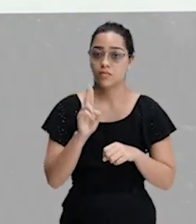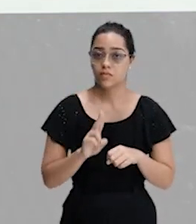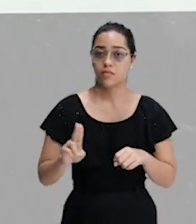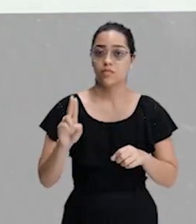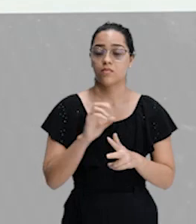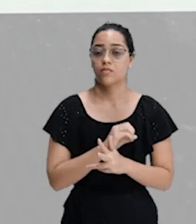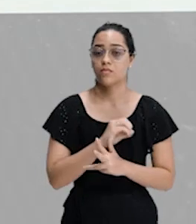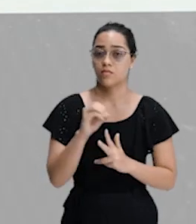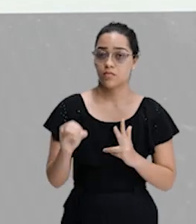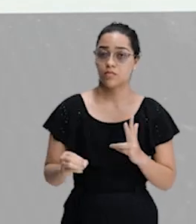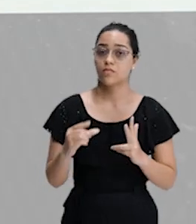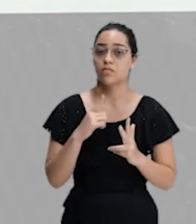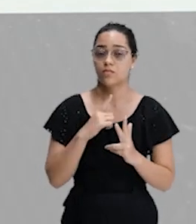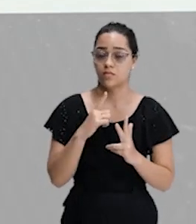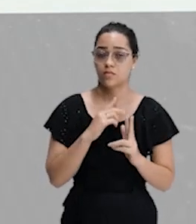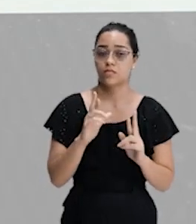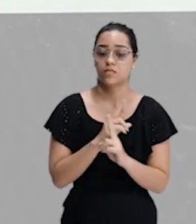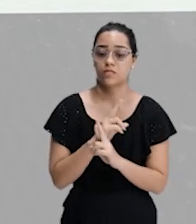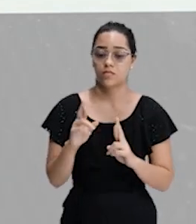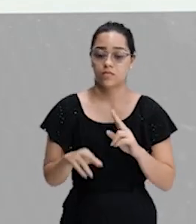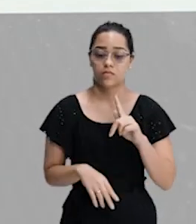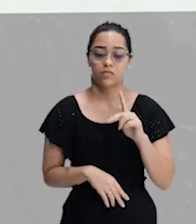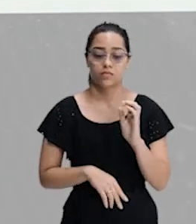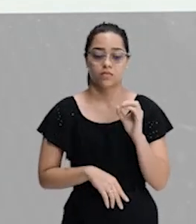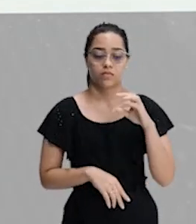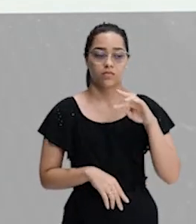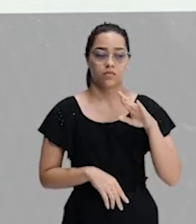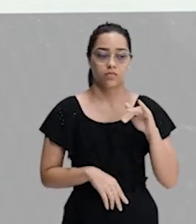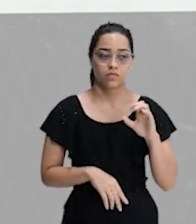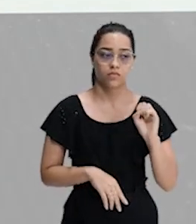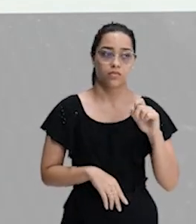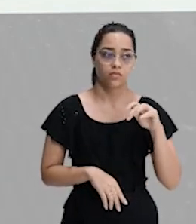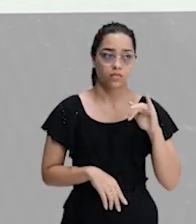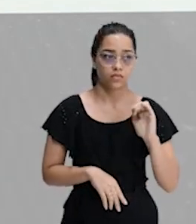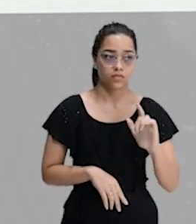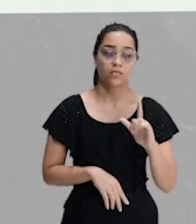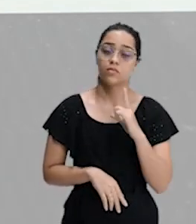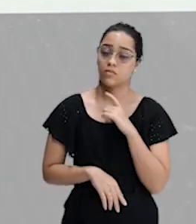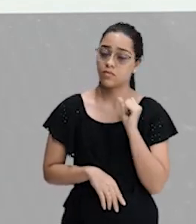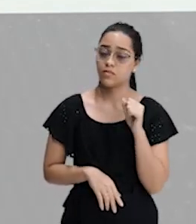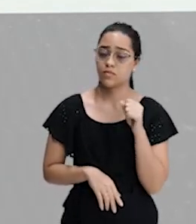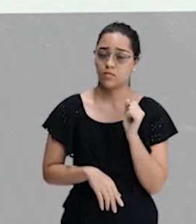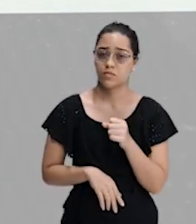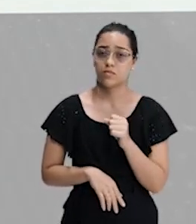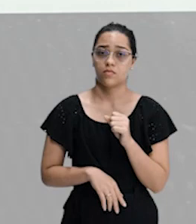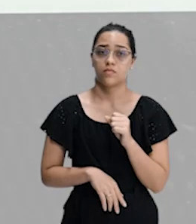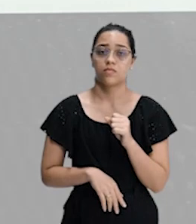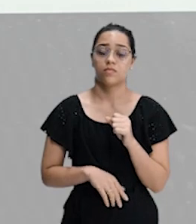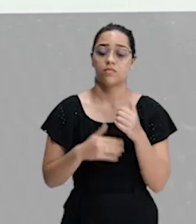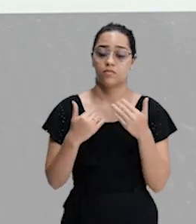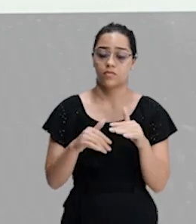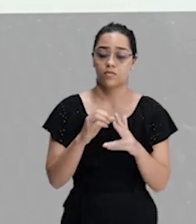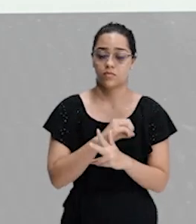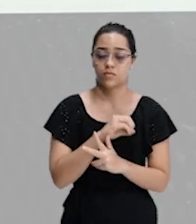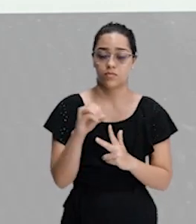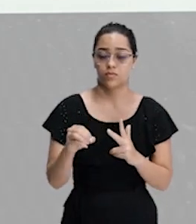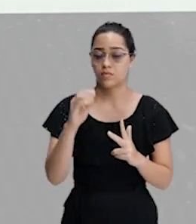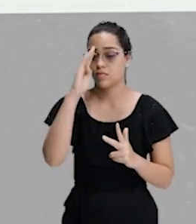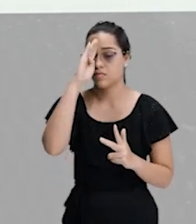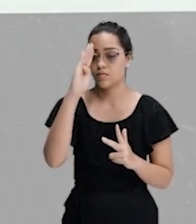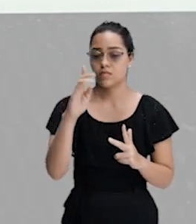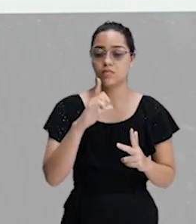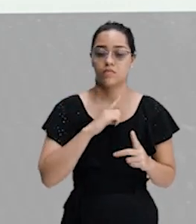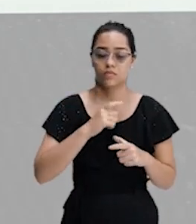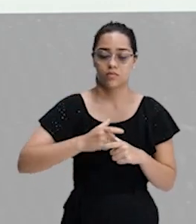abordados no Enem, cai muita questão. Geometria espacial cai com muita frequência, tá? Nas provas do Enem. E